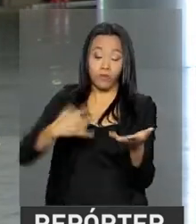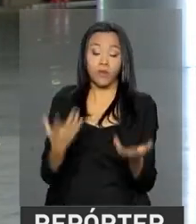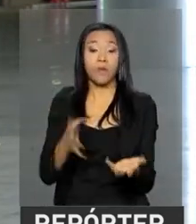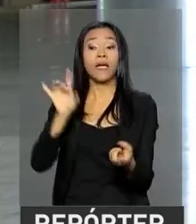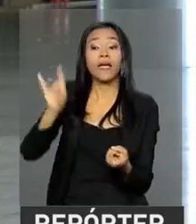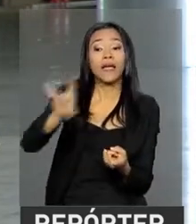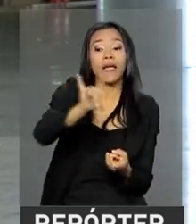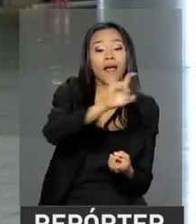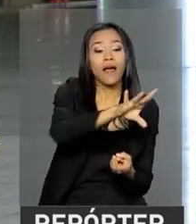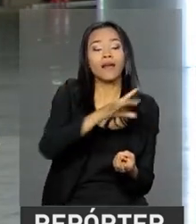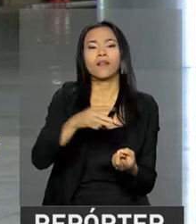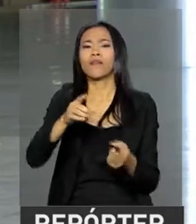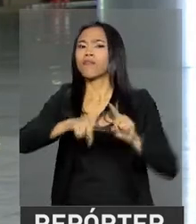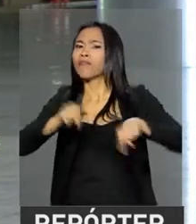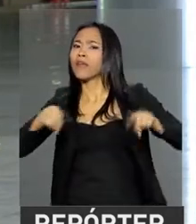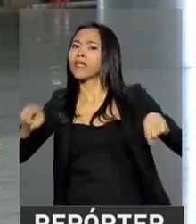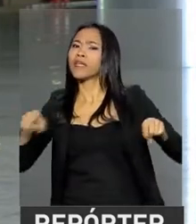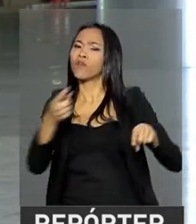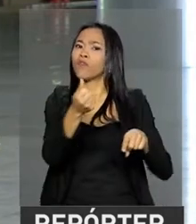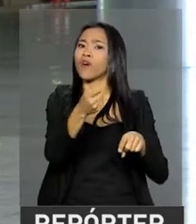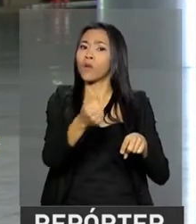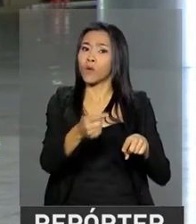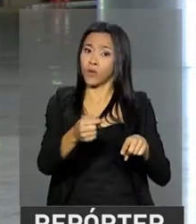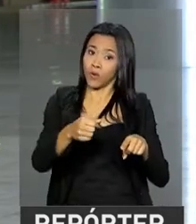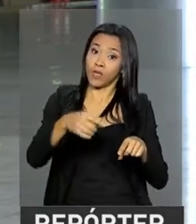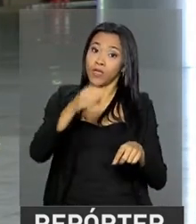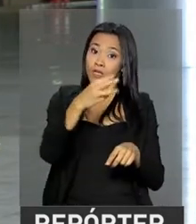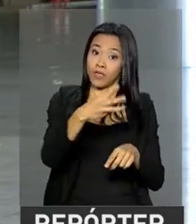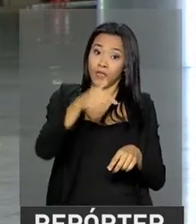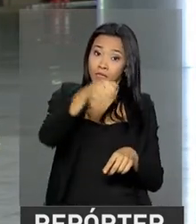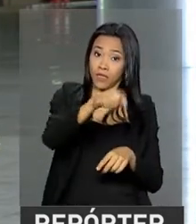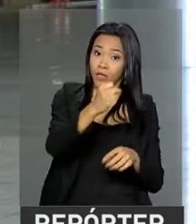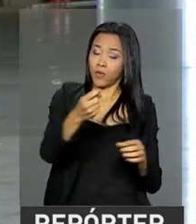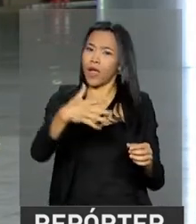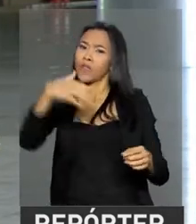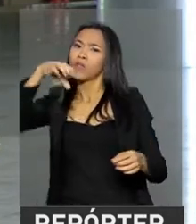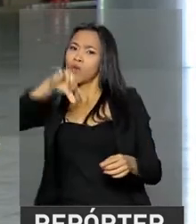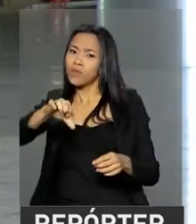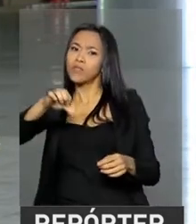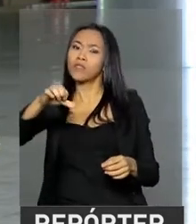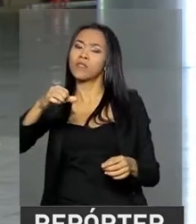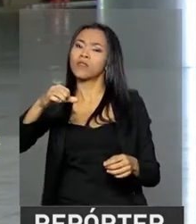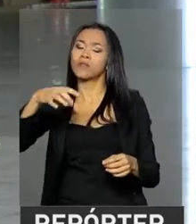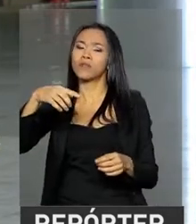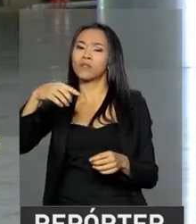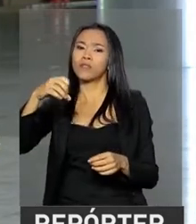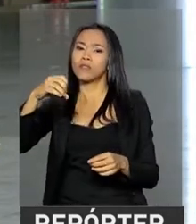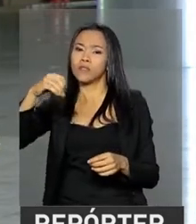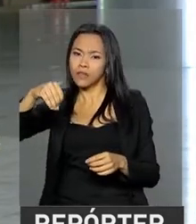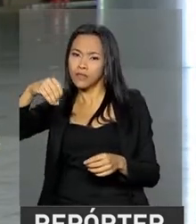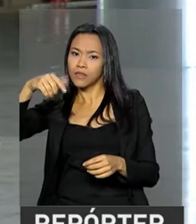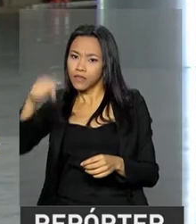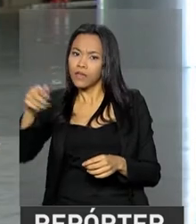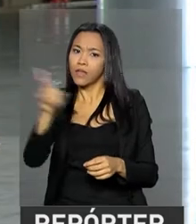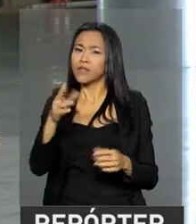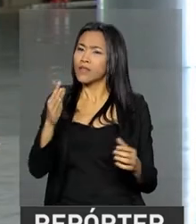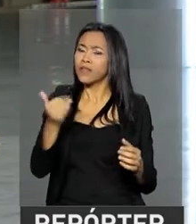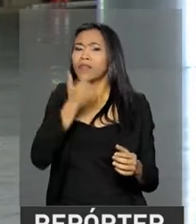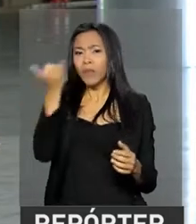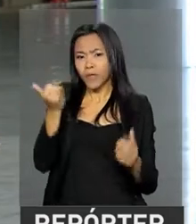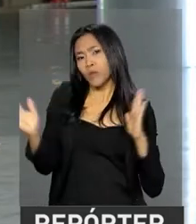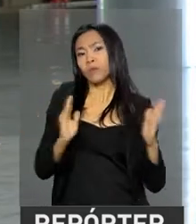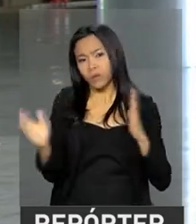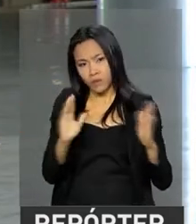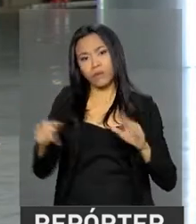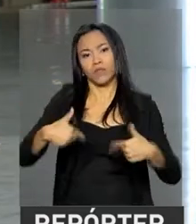varia entre 78 e novecentos e trinta e sete reais dependendo do período em que ele trabalhou normalmente em 2015